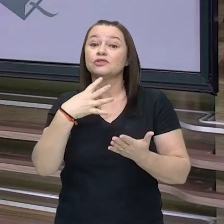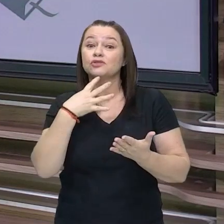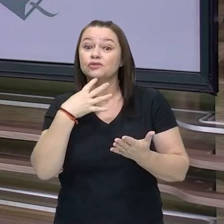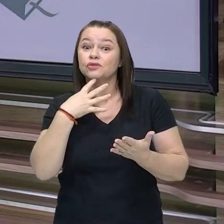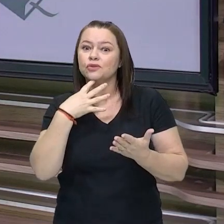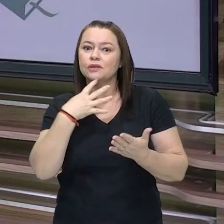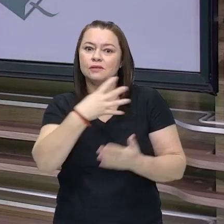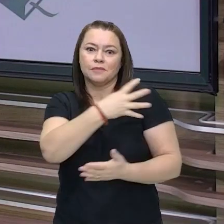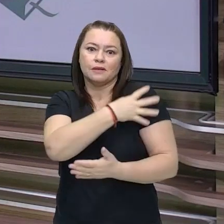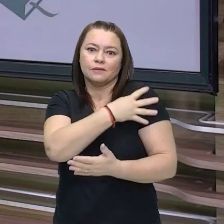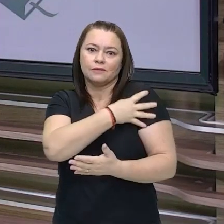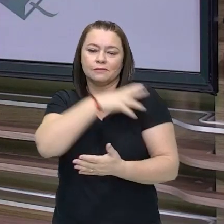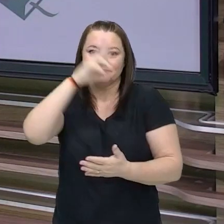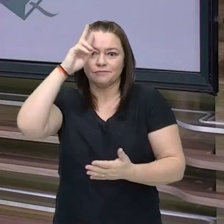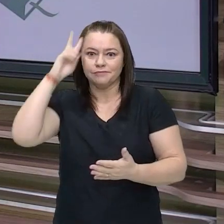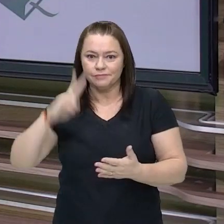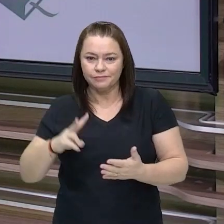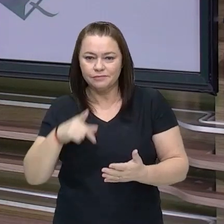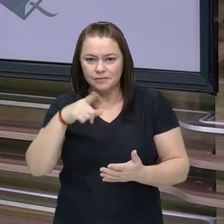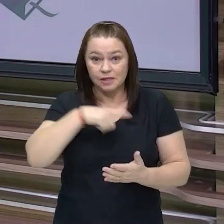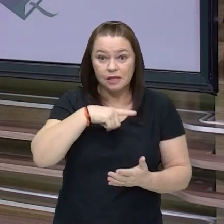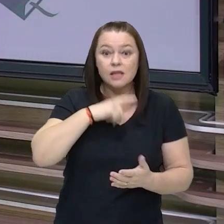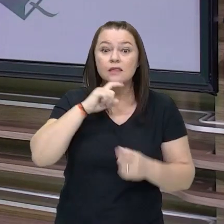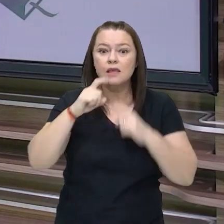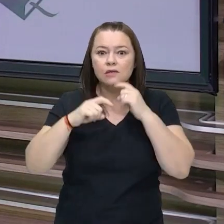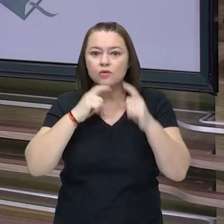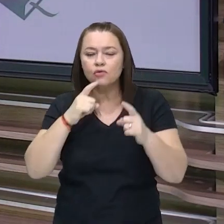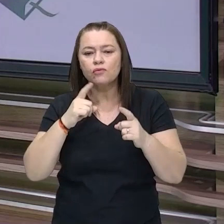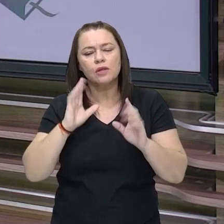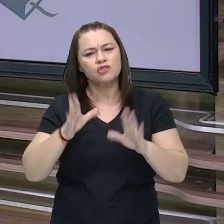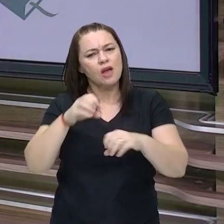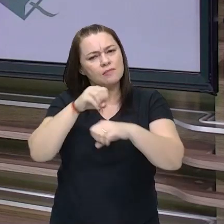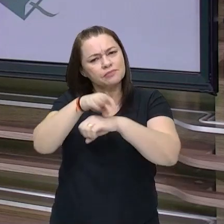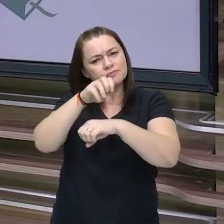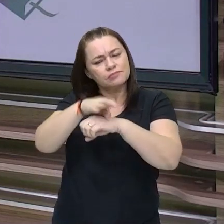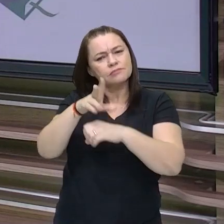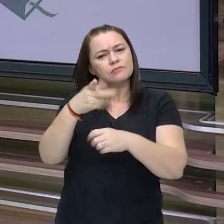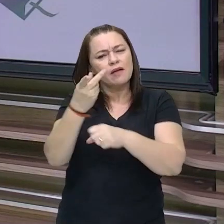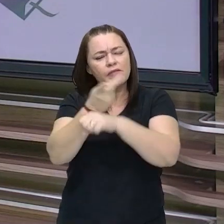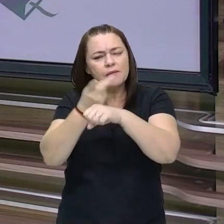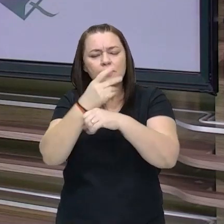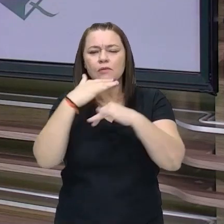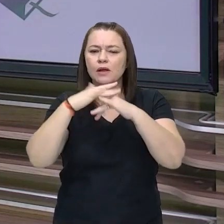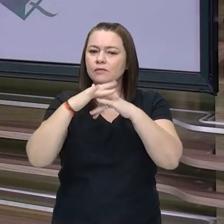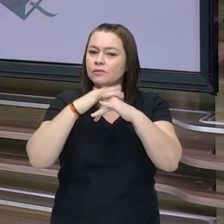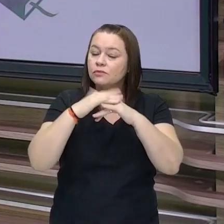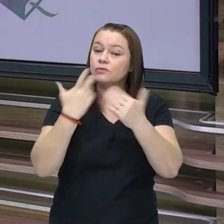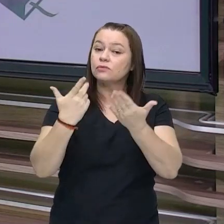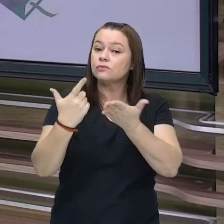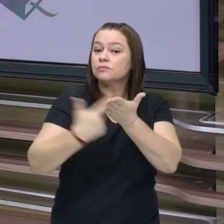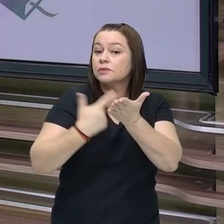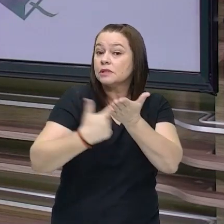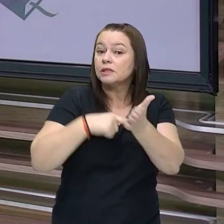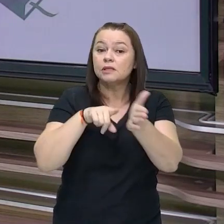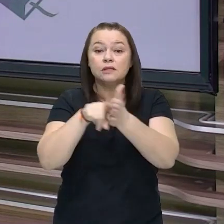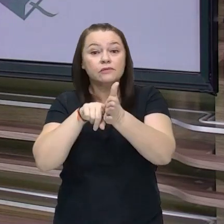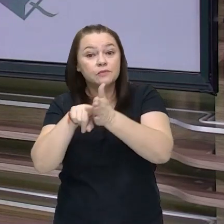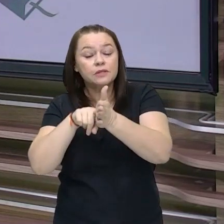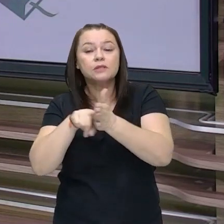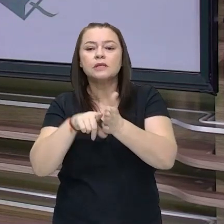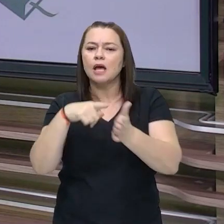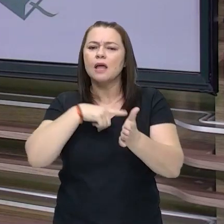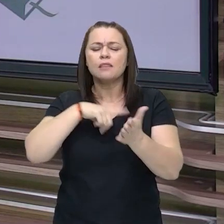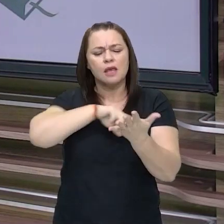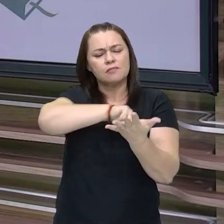do 4º ano. Ok? Se ficou com alguma dúvida, eu já mandei aquela dica. Vá procurar no YouTube, vá procurar em livros. Enfim, há